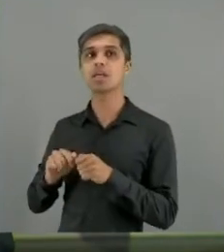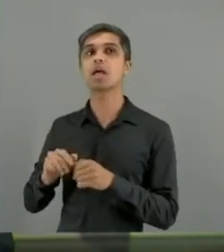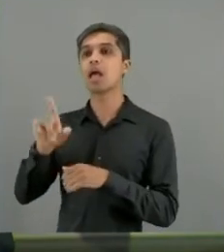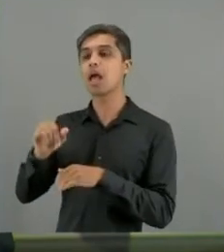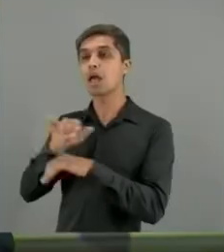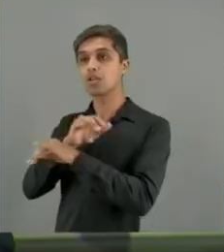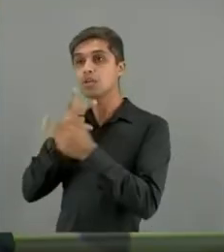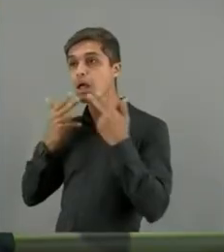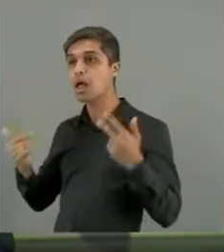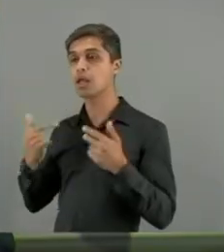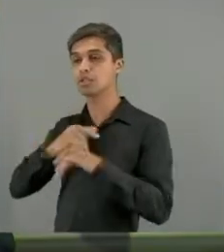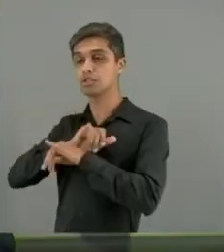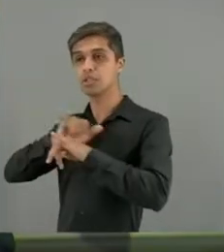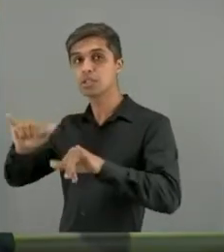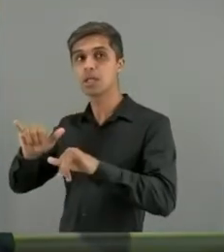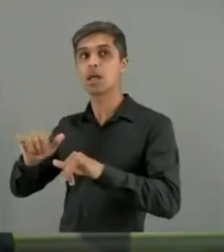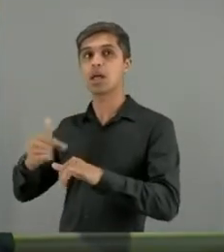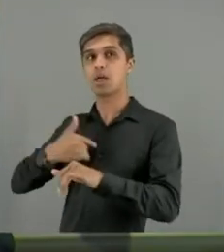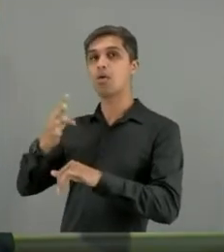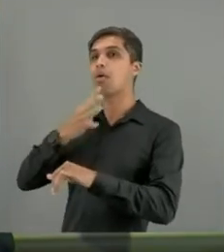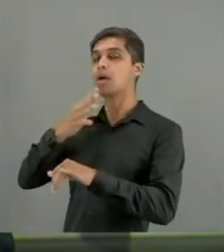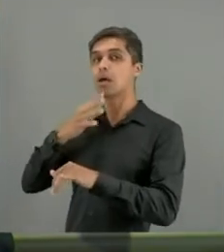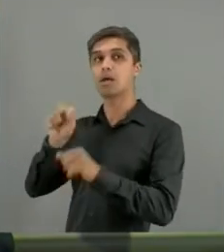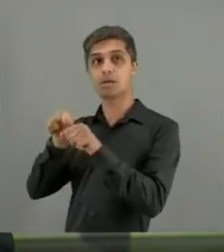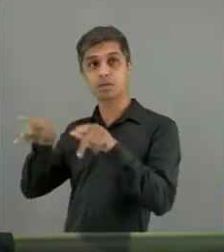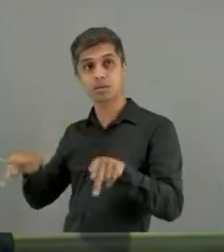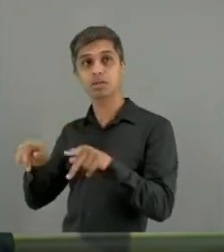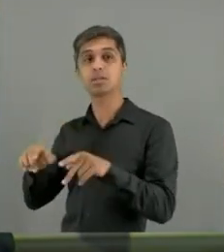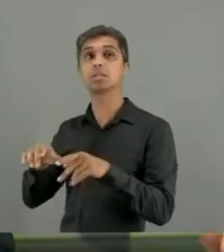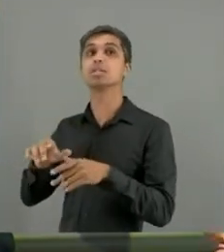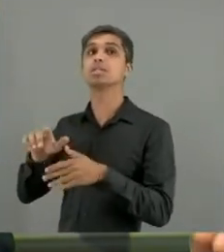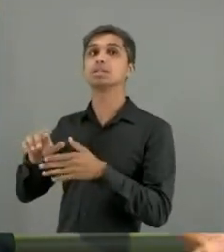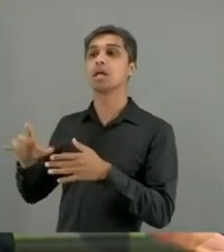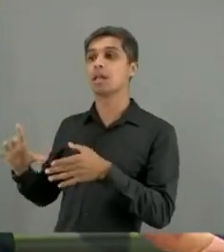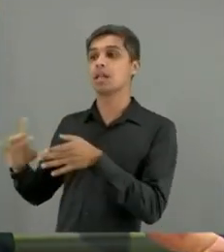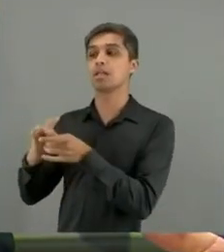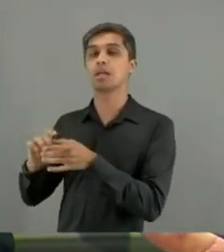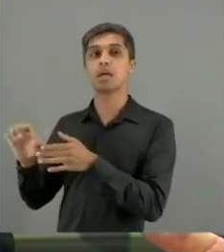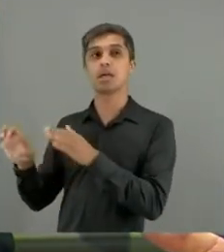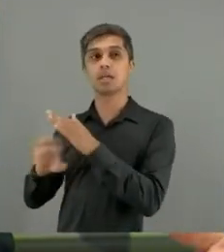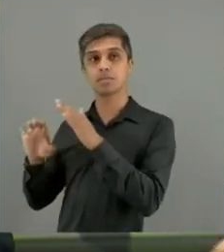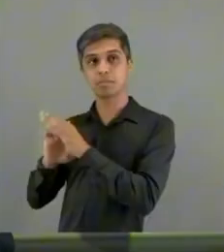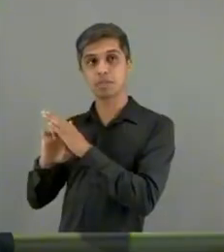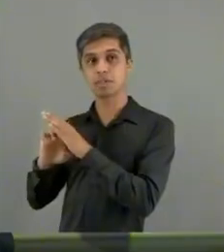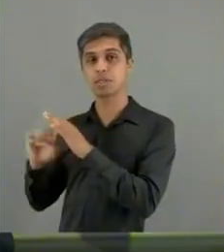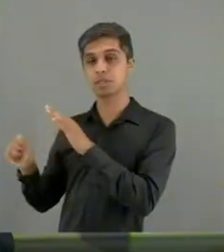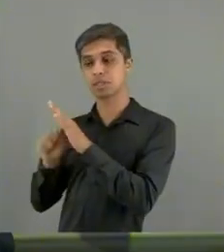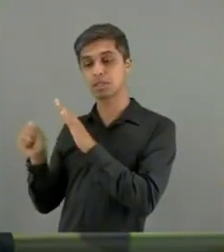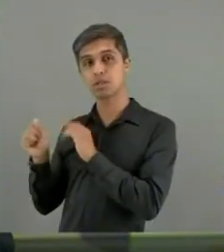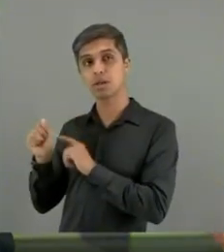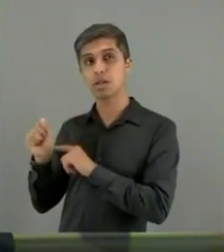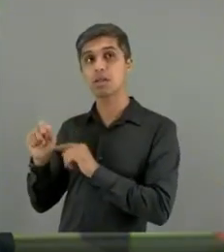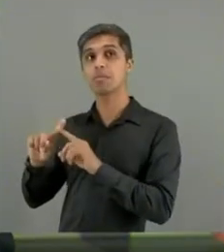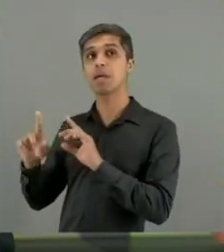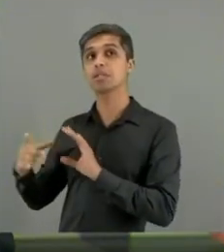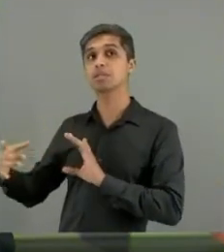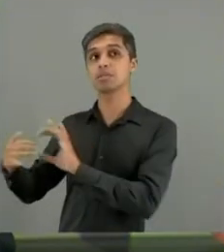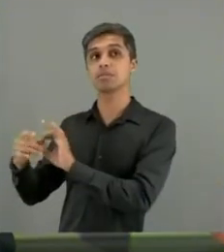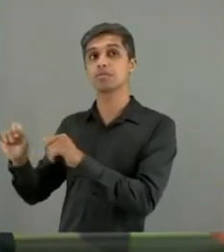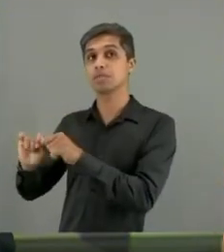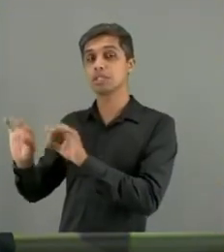notícia de que eu tinha conhecimento de que aposentados estavam sendo filiados a entidades sem terem feito essas